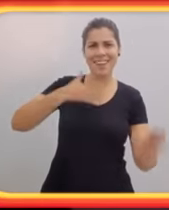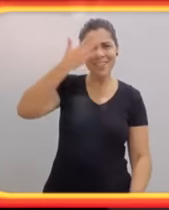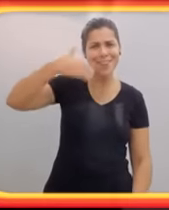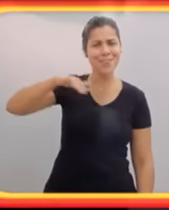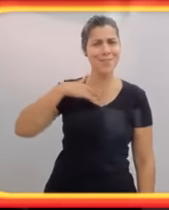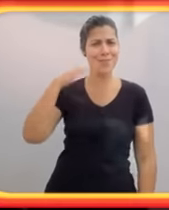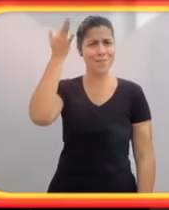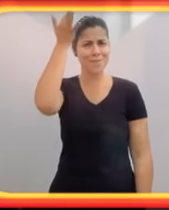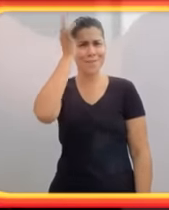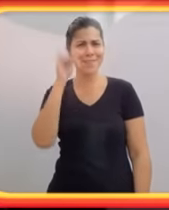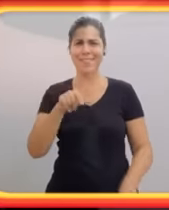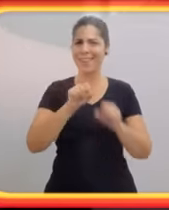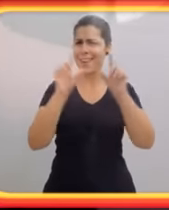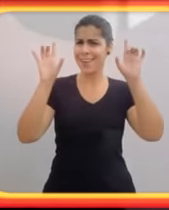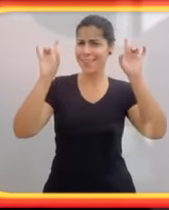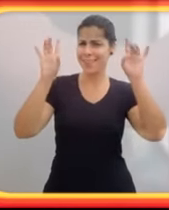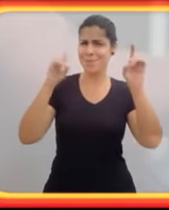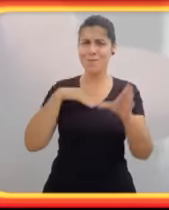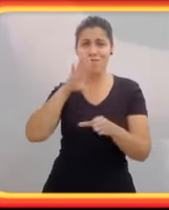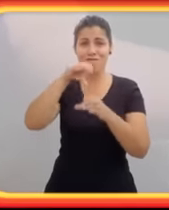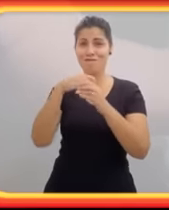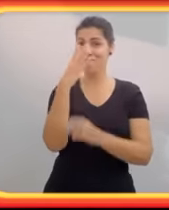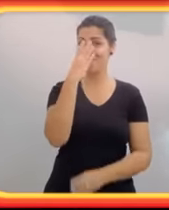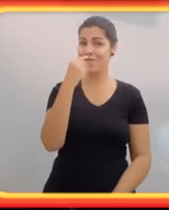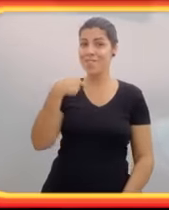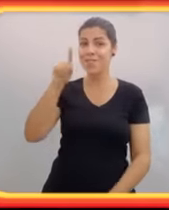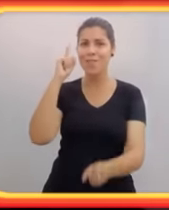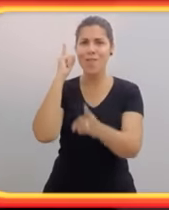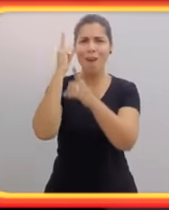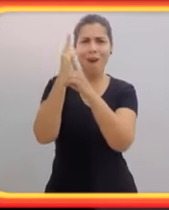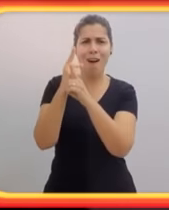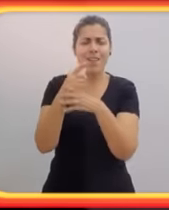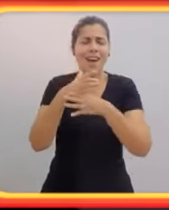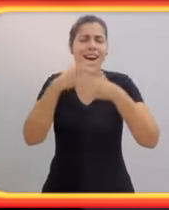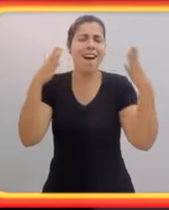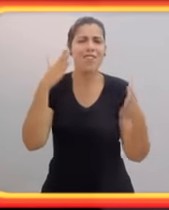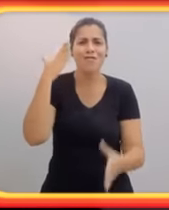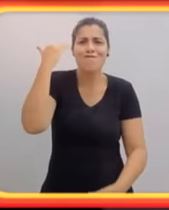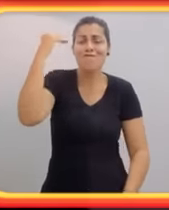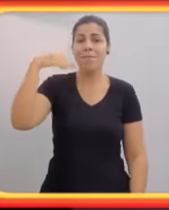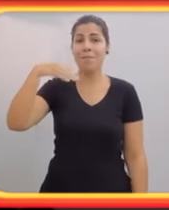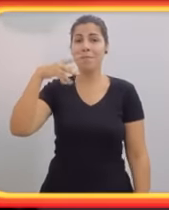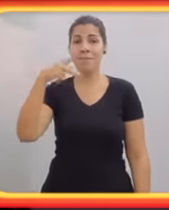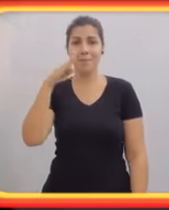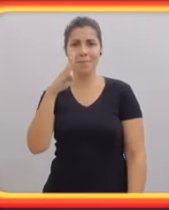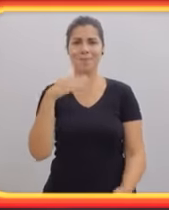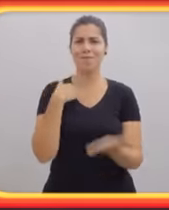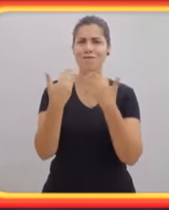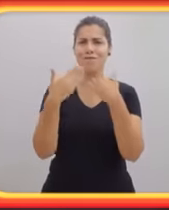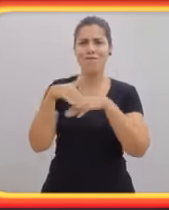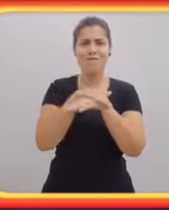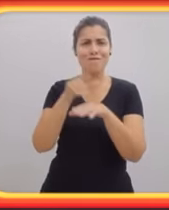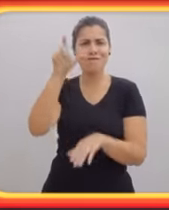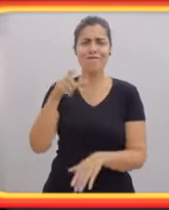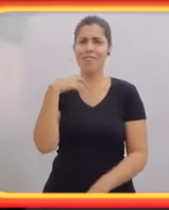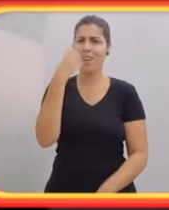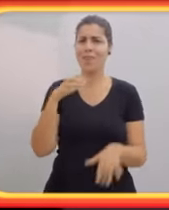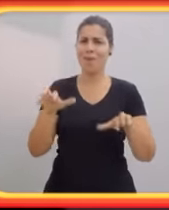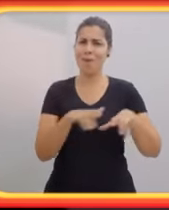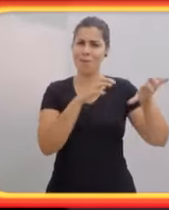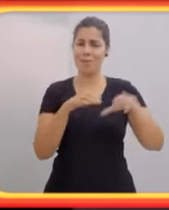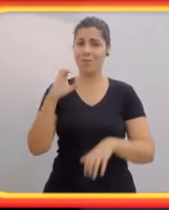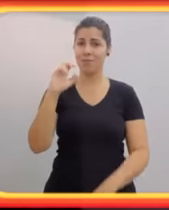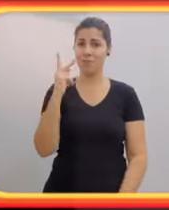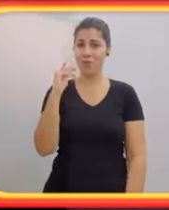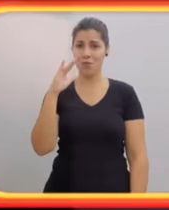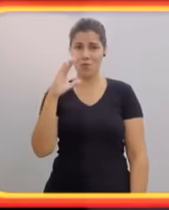Oi, minha gente, sou Fernanda Honorato para um programa especial. Estou dentro de uma van indo ao encontro de um